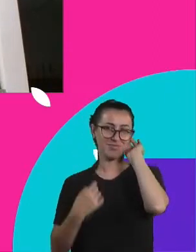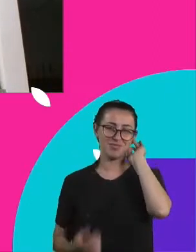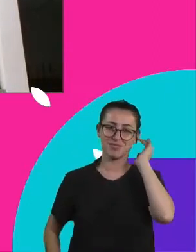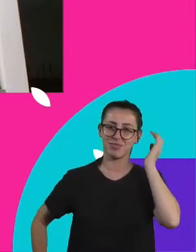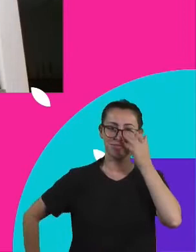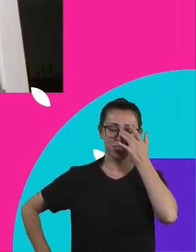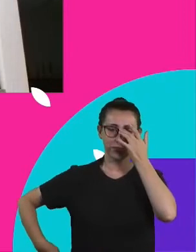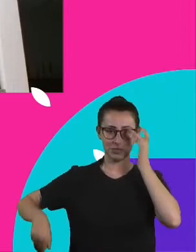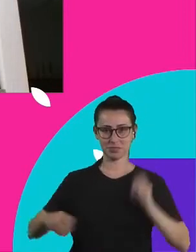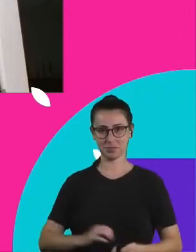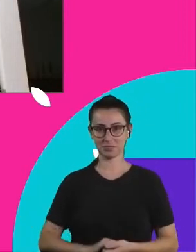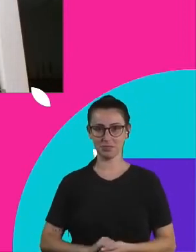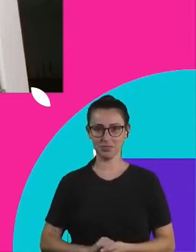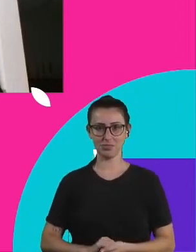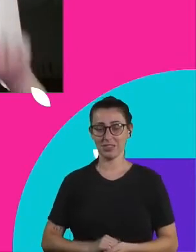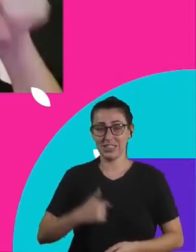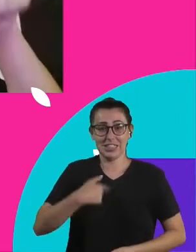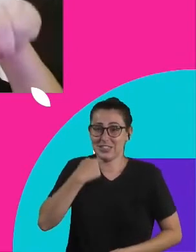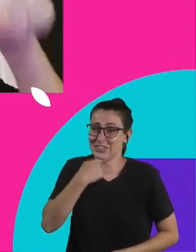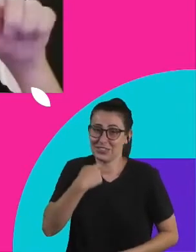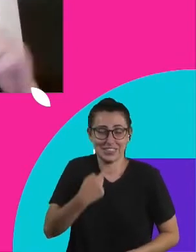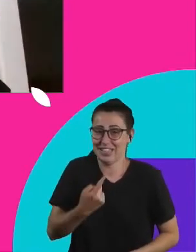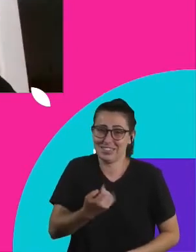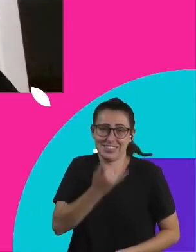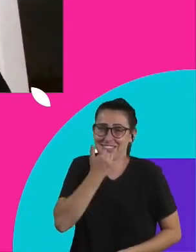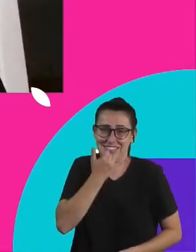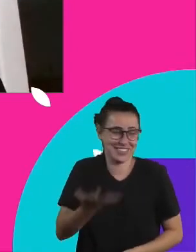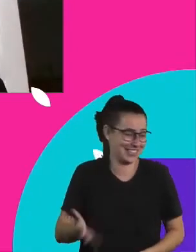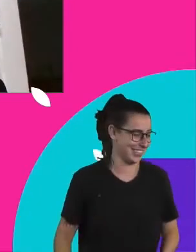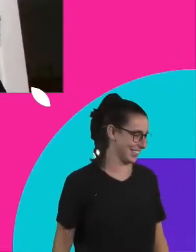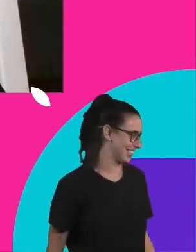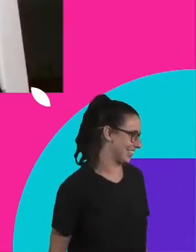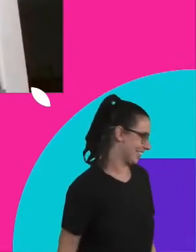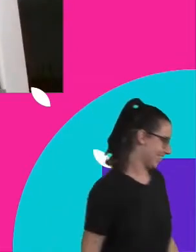Vou ter que pagar royalty retroativo, não vou aguentar, Ana, pelo amor de Deus. Vai pagar, mano.